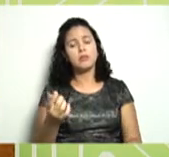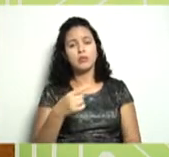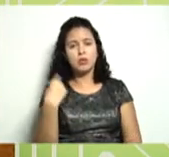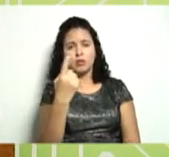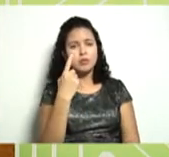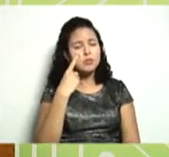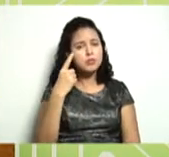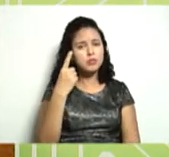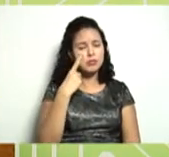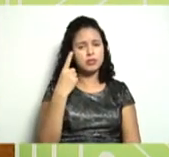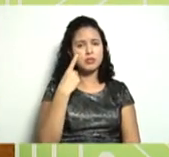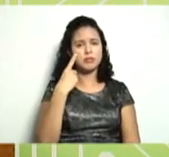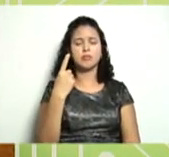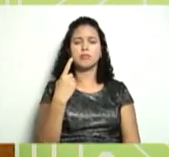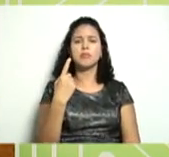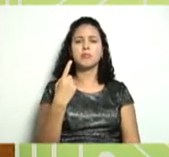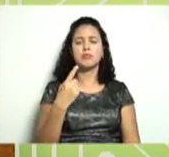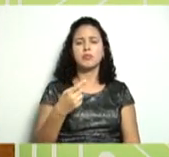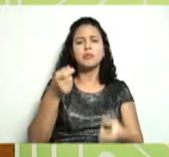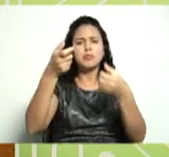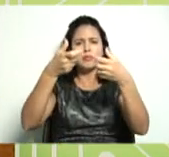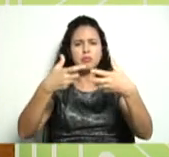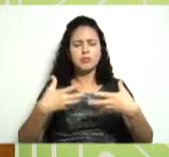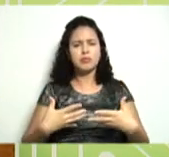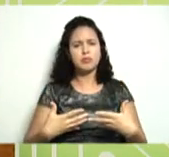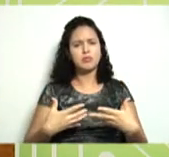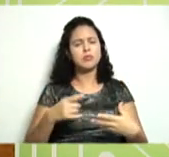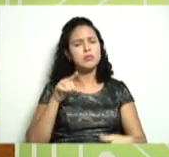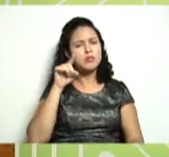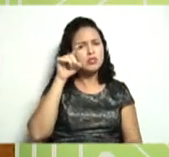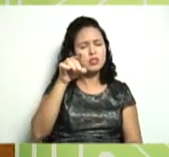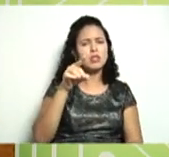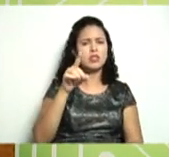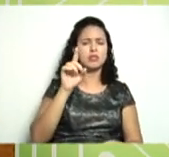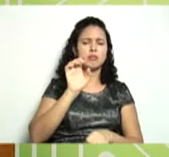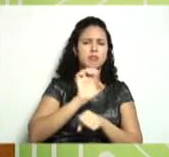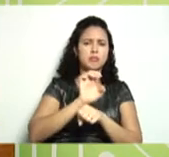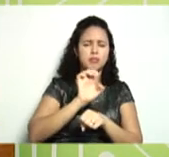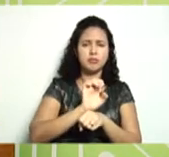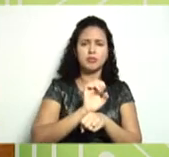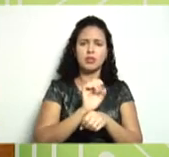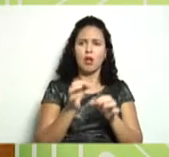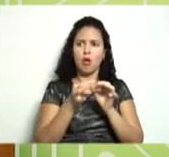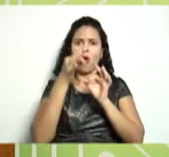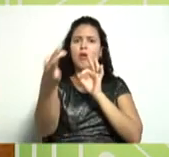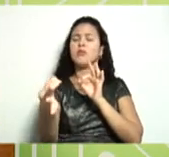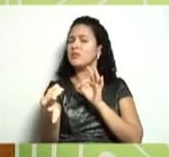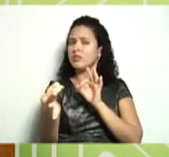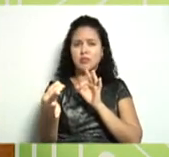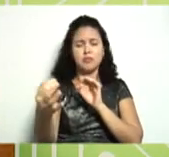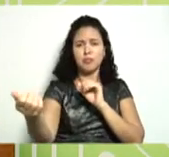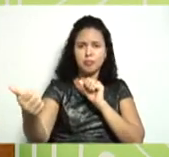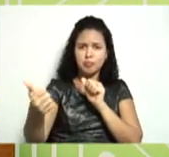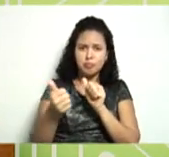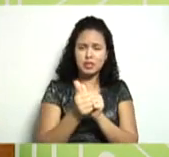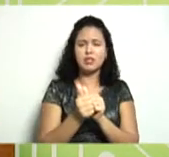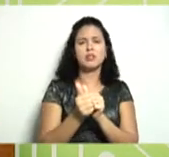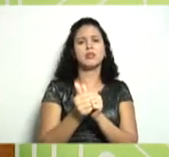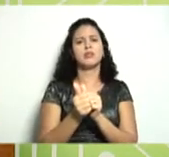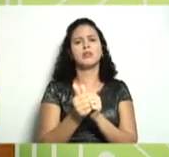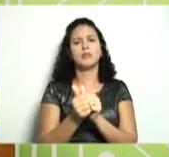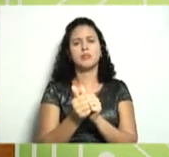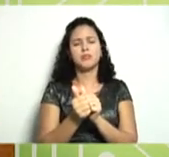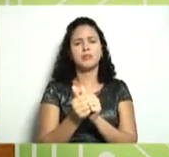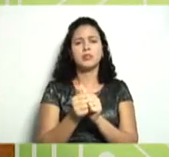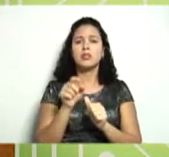uma realidade contada lá do Rio Grande do Sul e que não está muito distante de nós, não. Nós temos certeza que